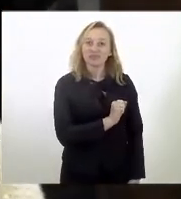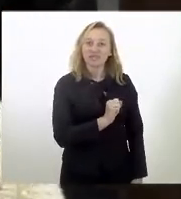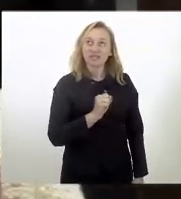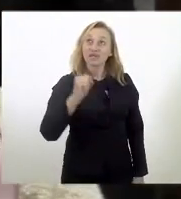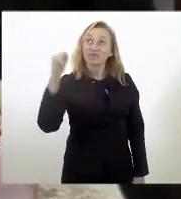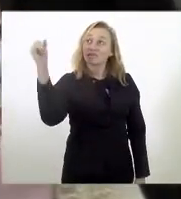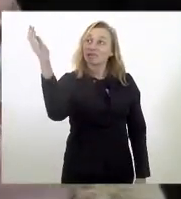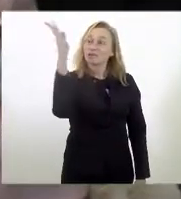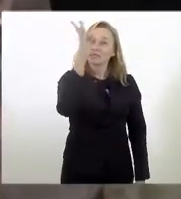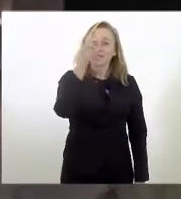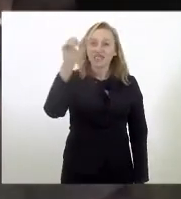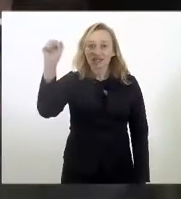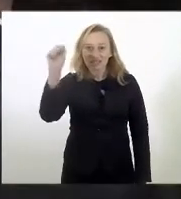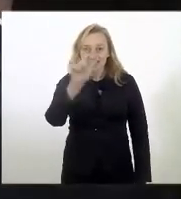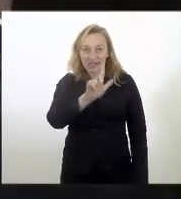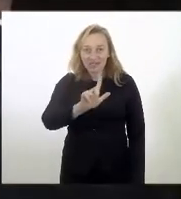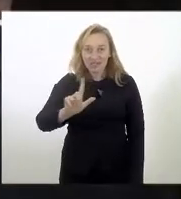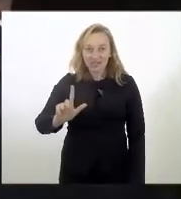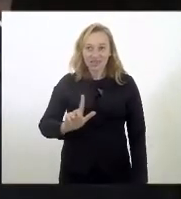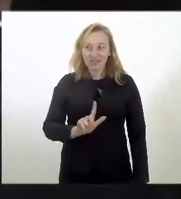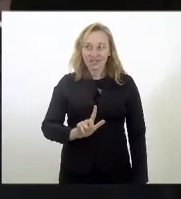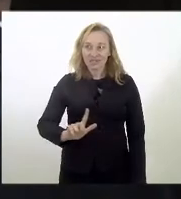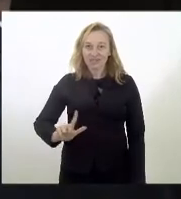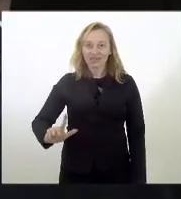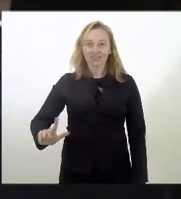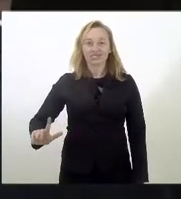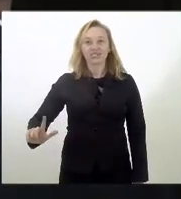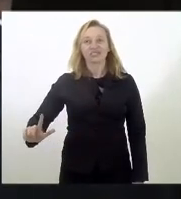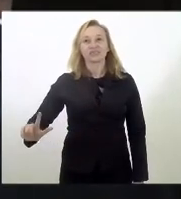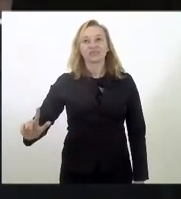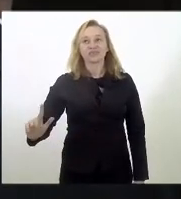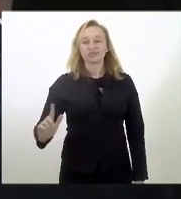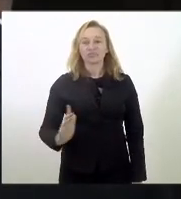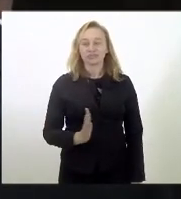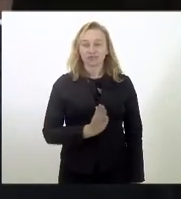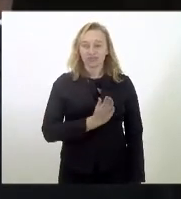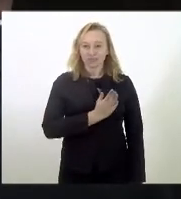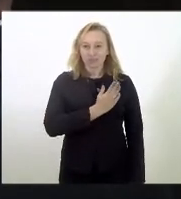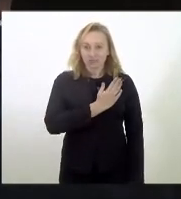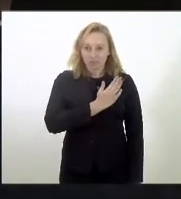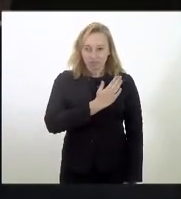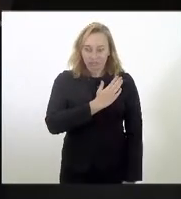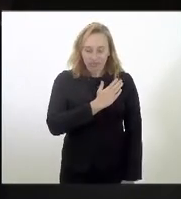amada, Brasil.